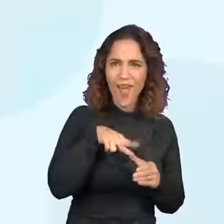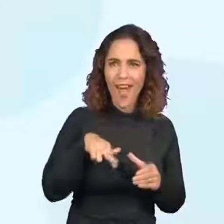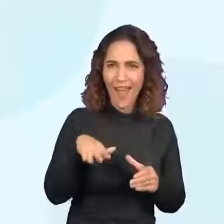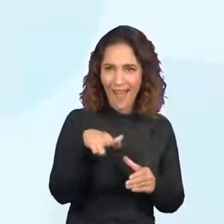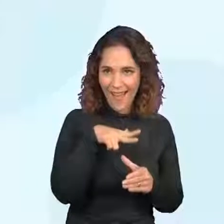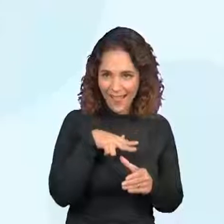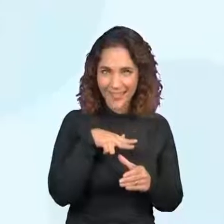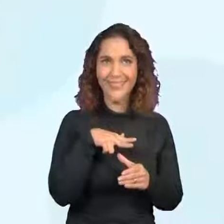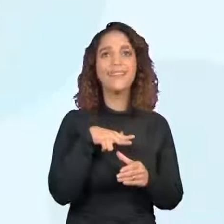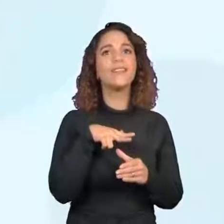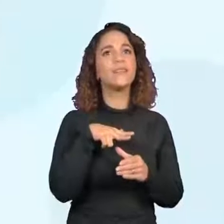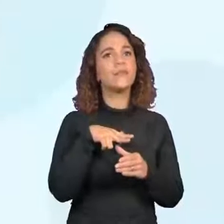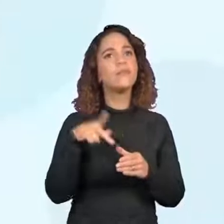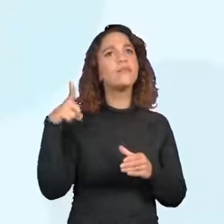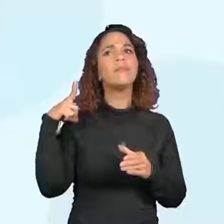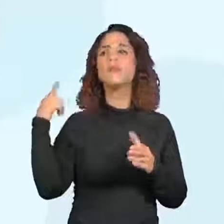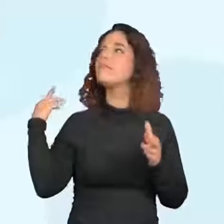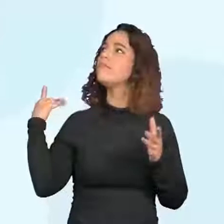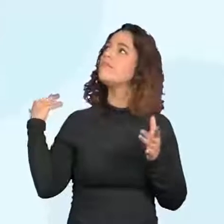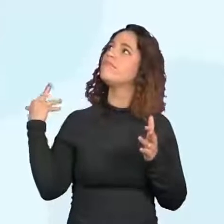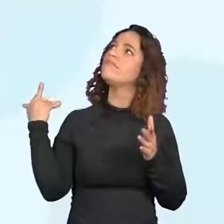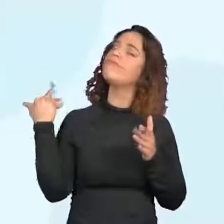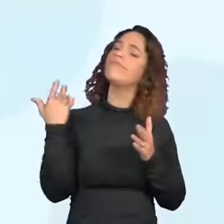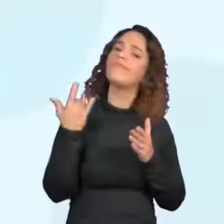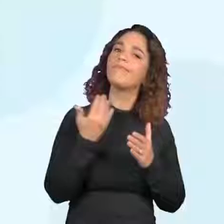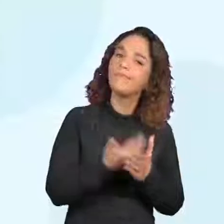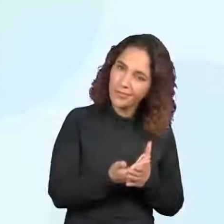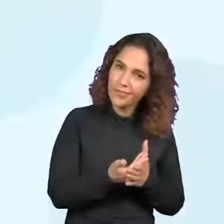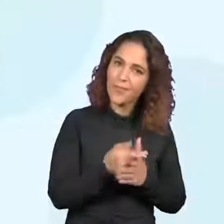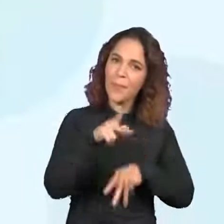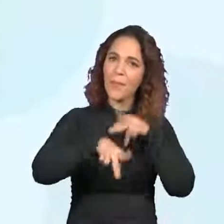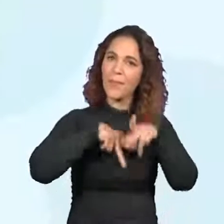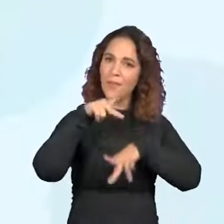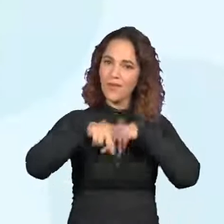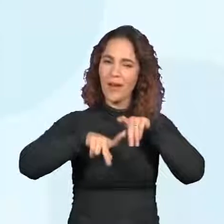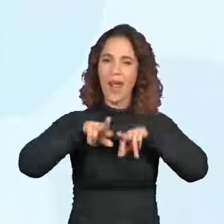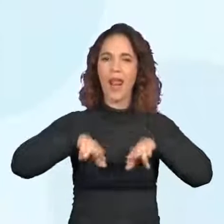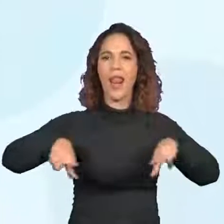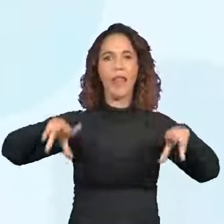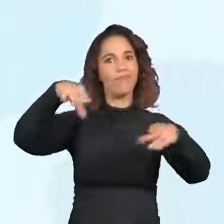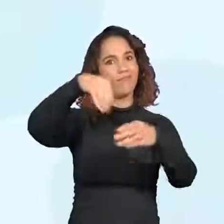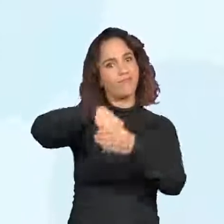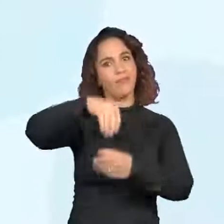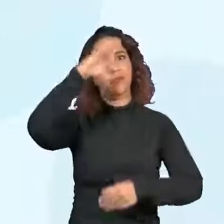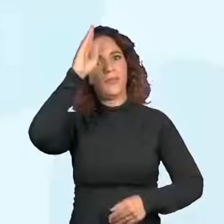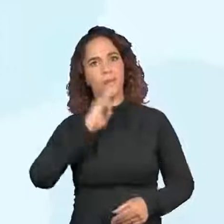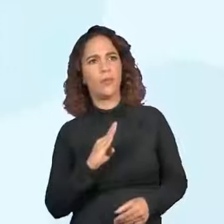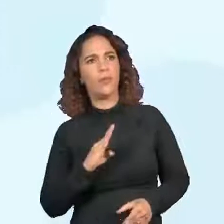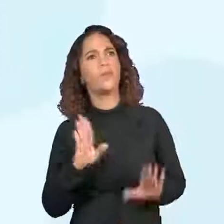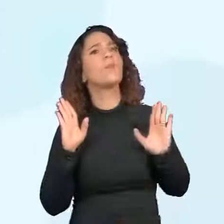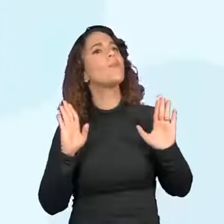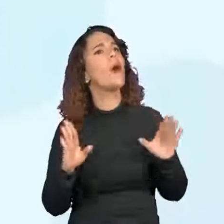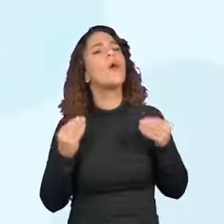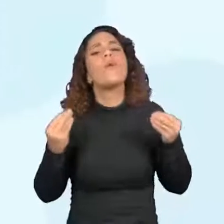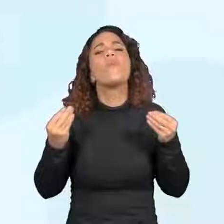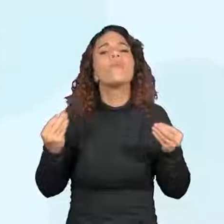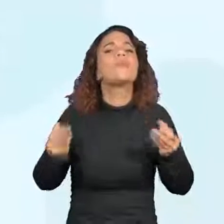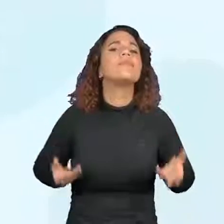junção de vários povos em um só povo brasileiro. Mas o que isso